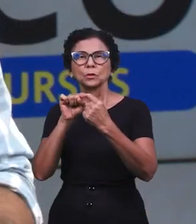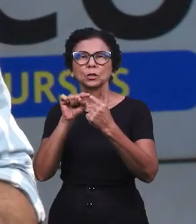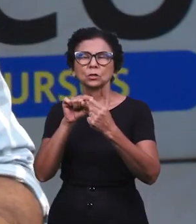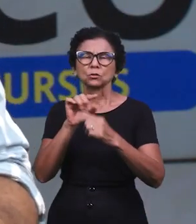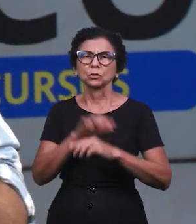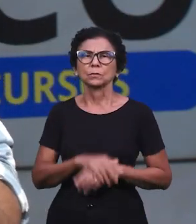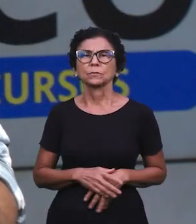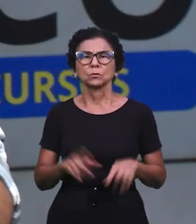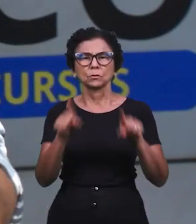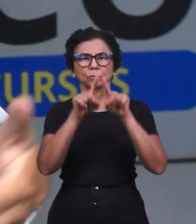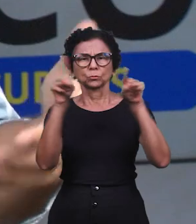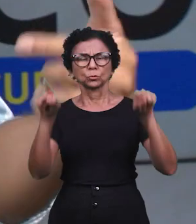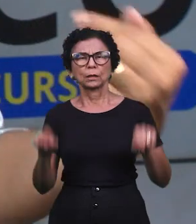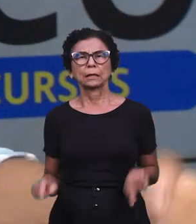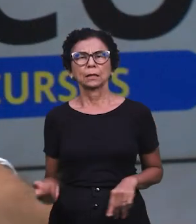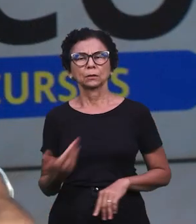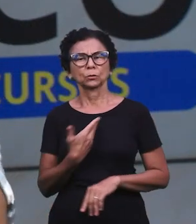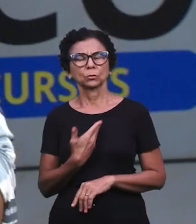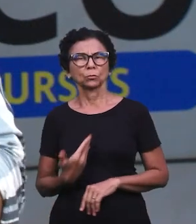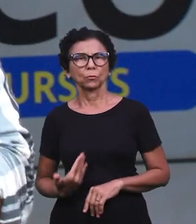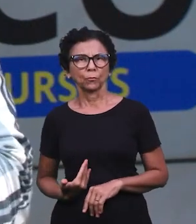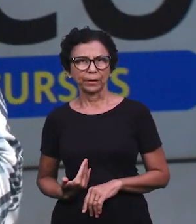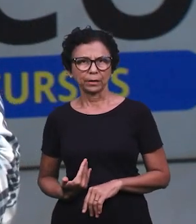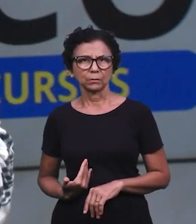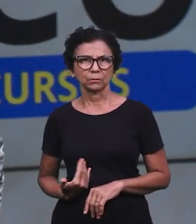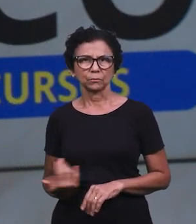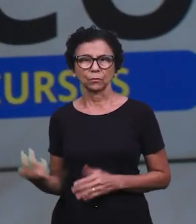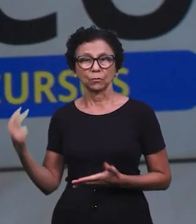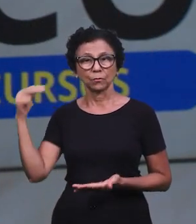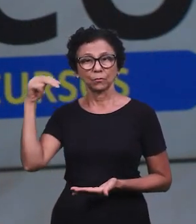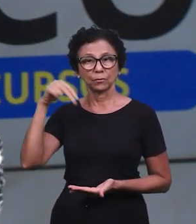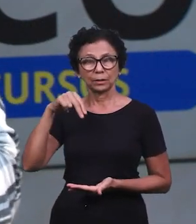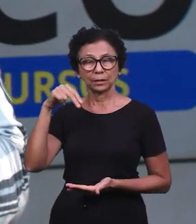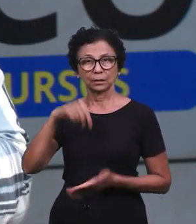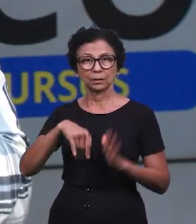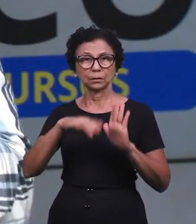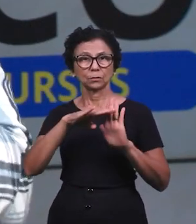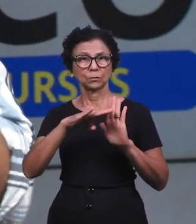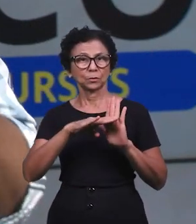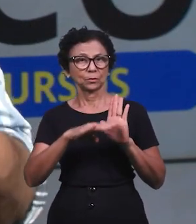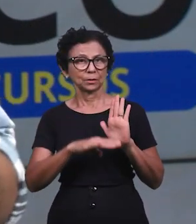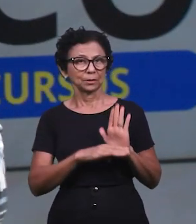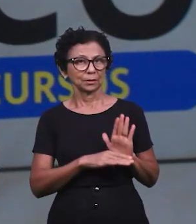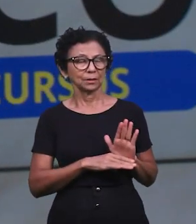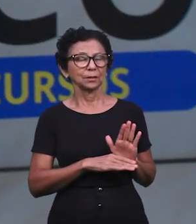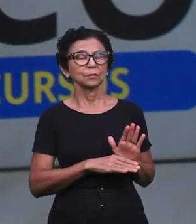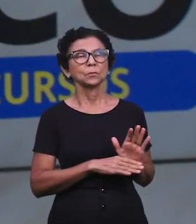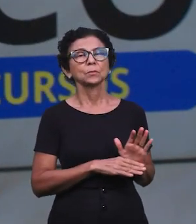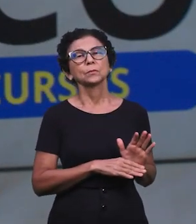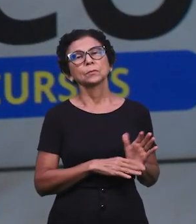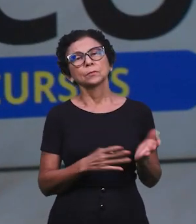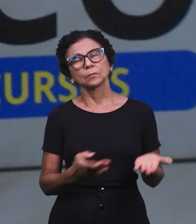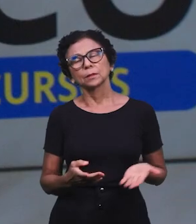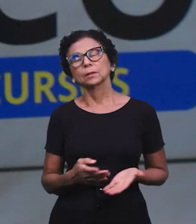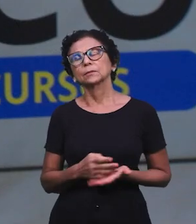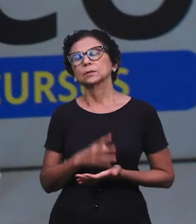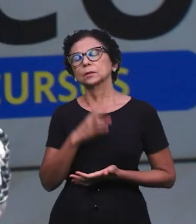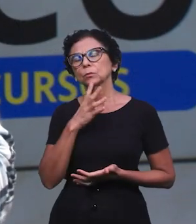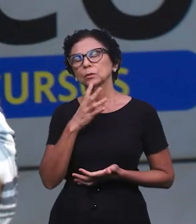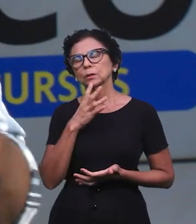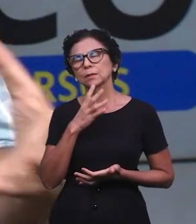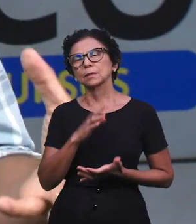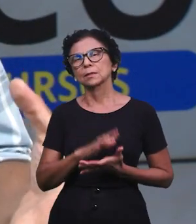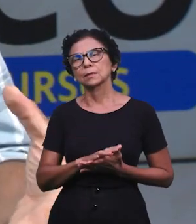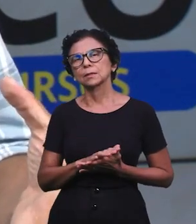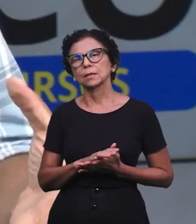públicos de algumas carreiras, conosco aqui no programa Foco nos Concursos, para que você possa conhecer um pouquinho mais